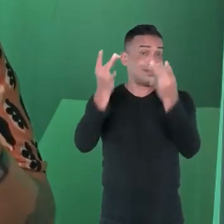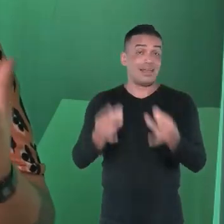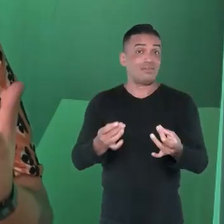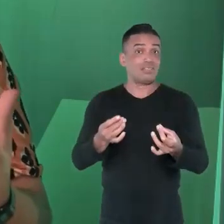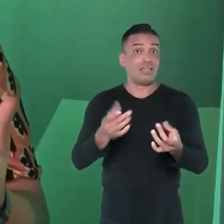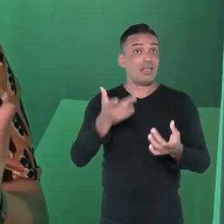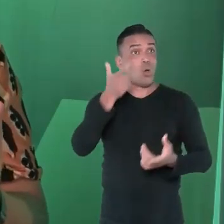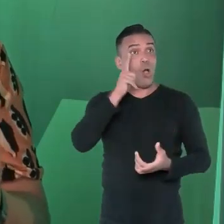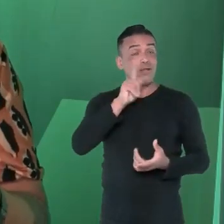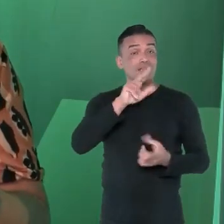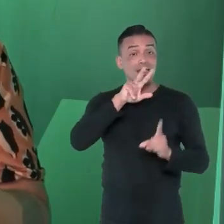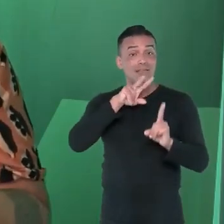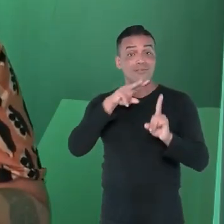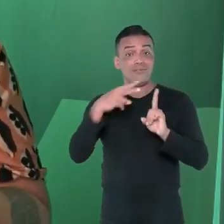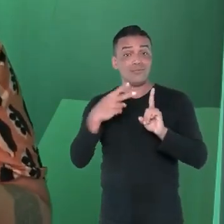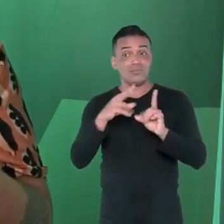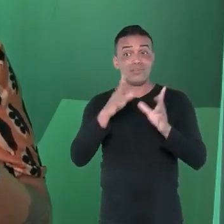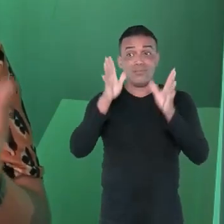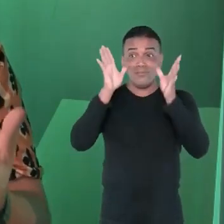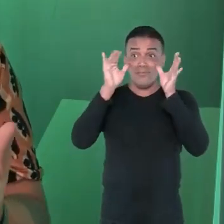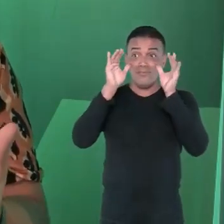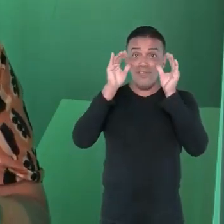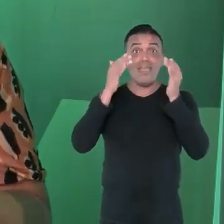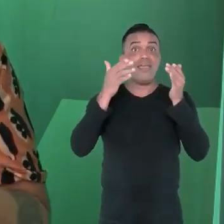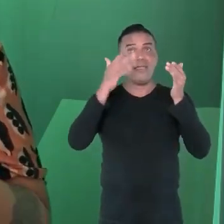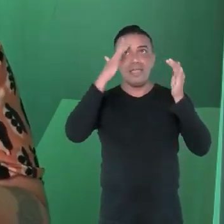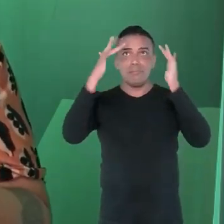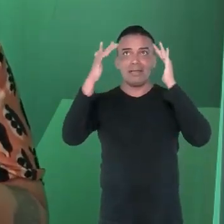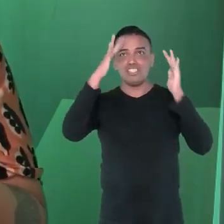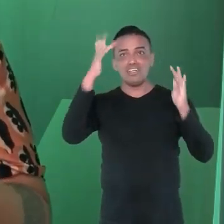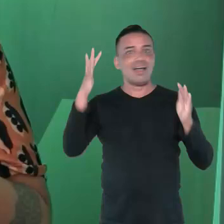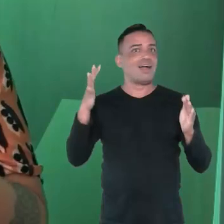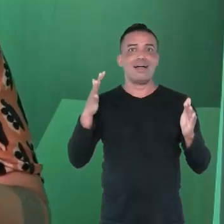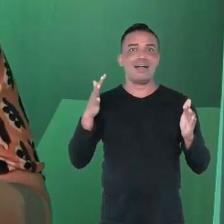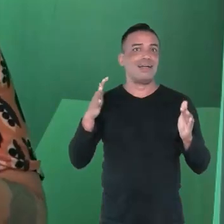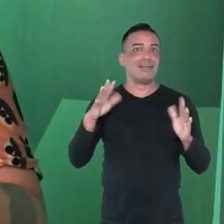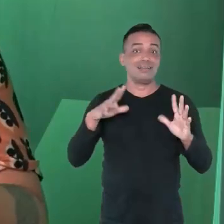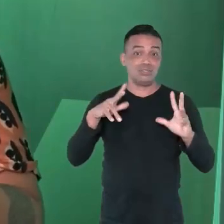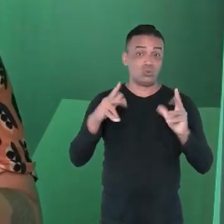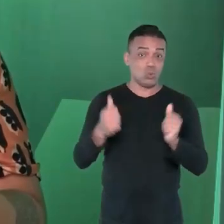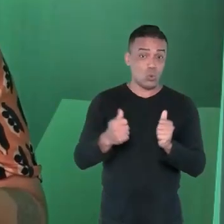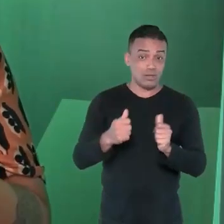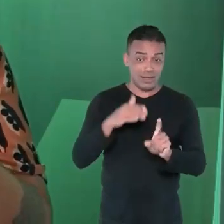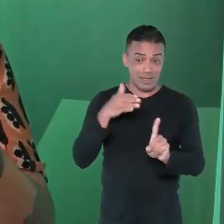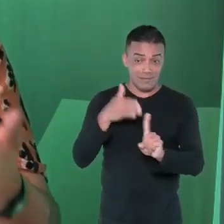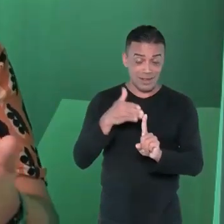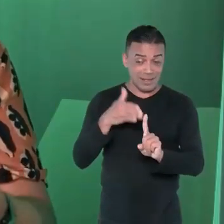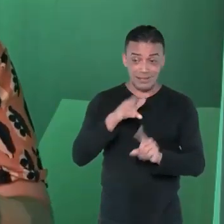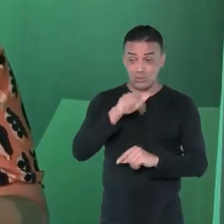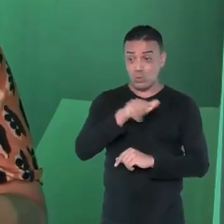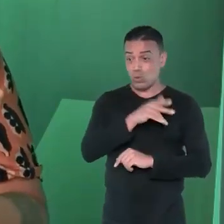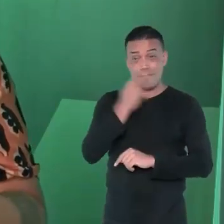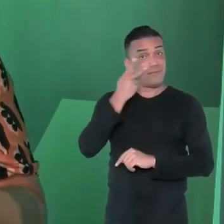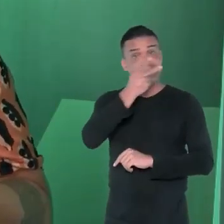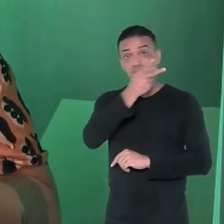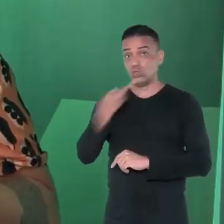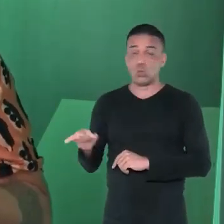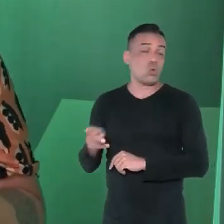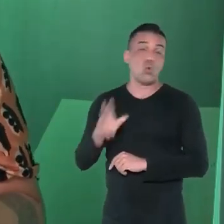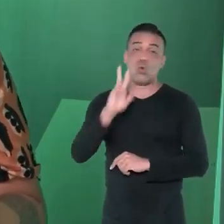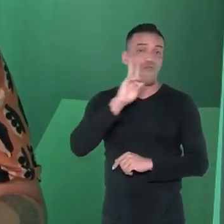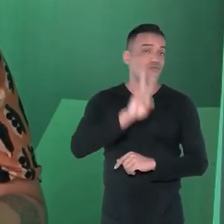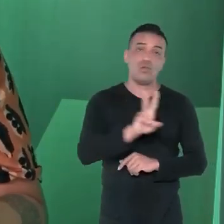consegue enxergar, né? Você consegue imaginar muitas coisas mesmo sem ter todas as referências, né? Mesmo sem nunca ter visitado ou